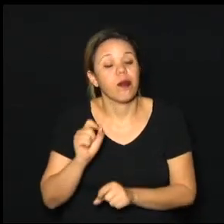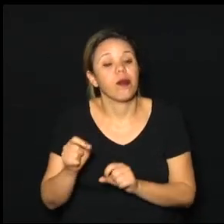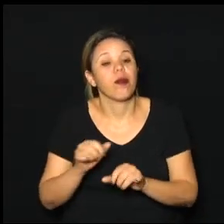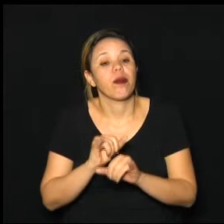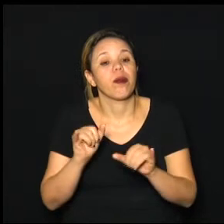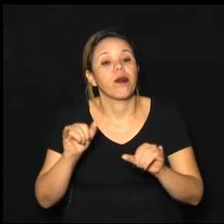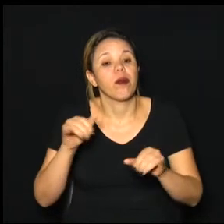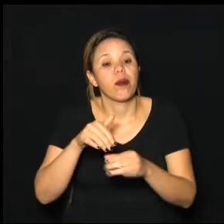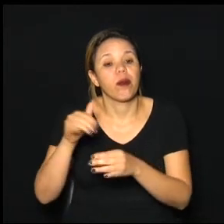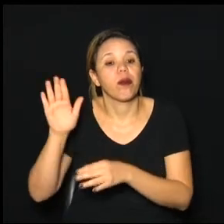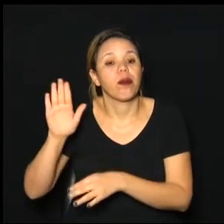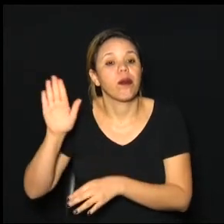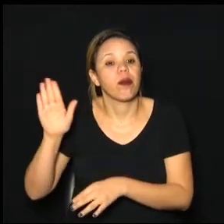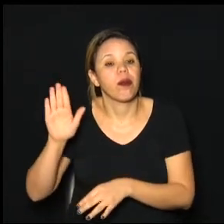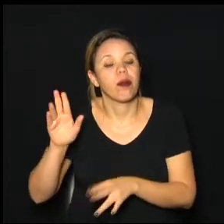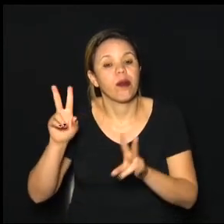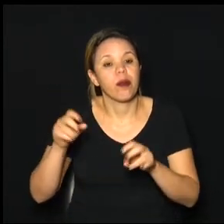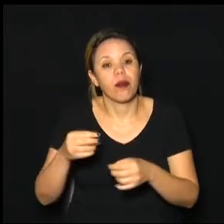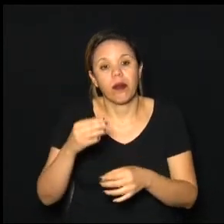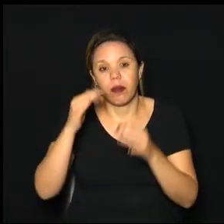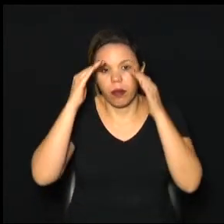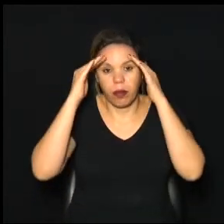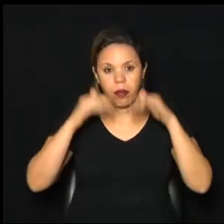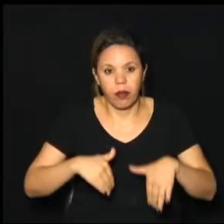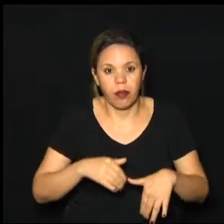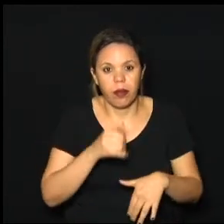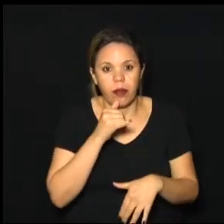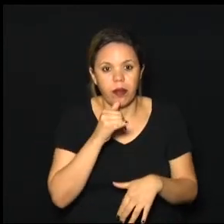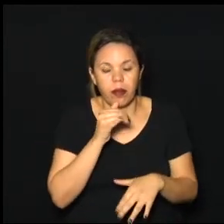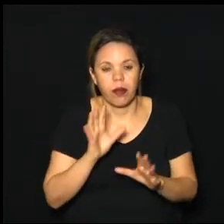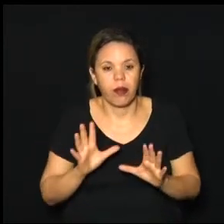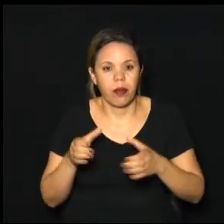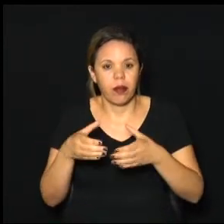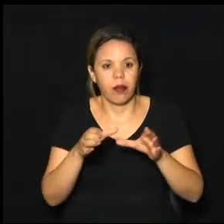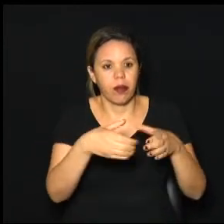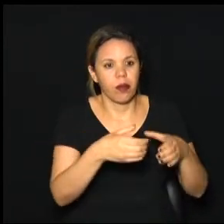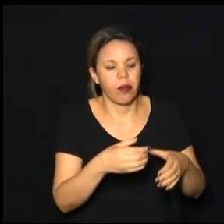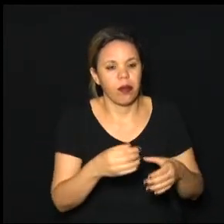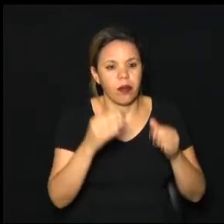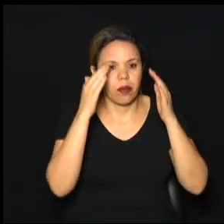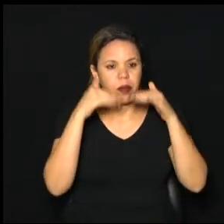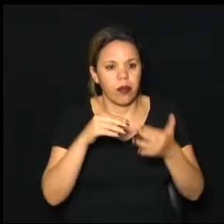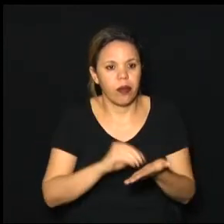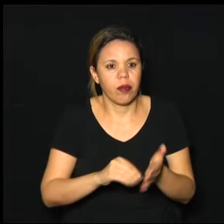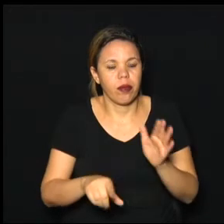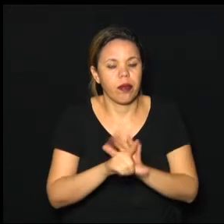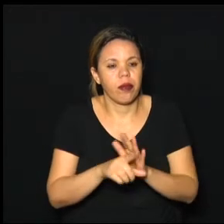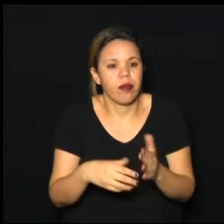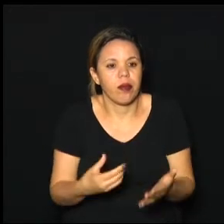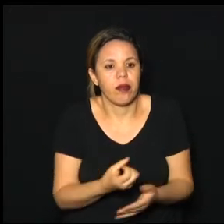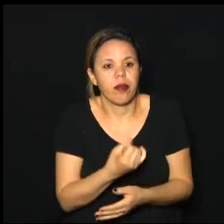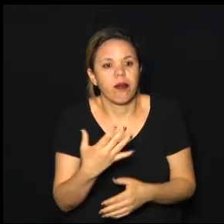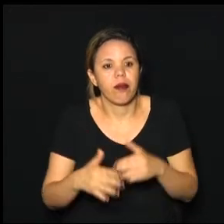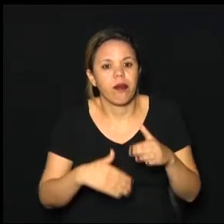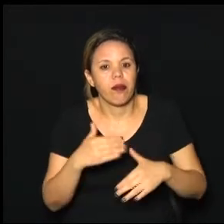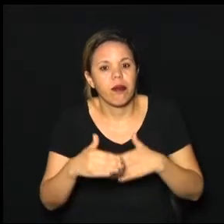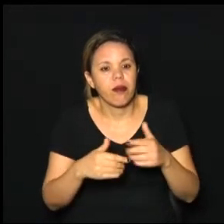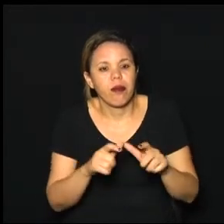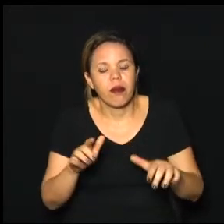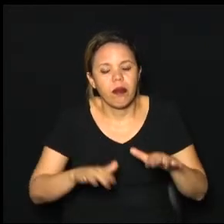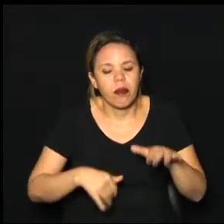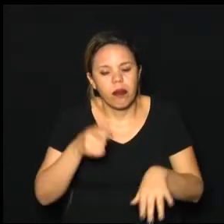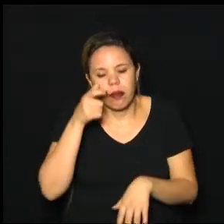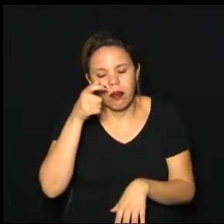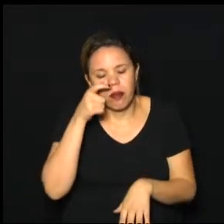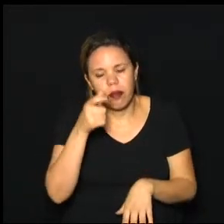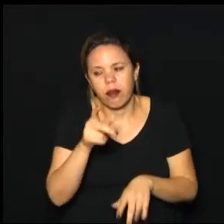propaganda eleitoral que instiga a desobediência coletiva e o descumprimento de lei. Quantas e quantas vezes a gente